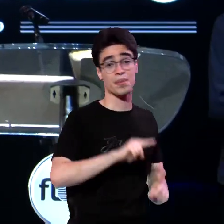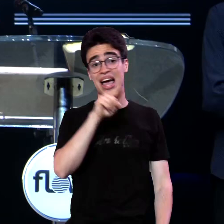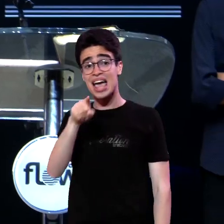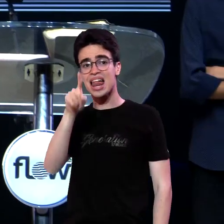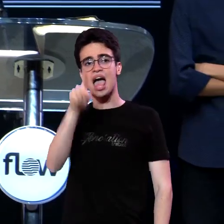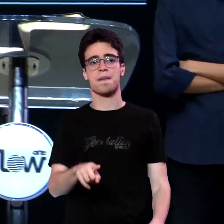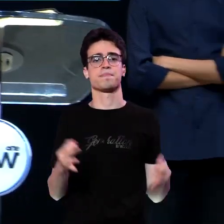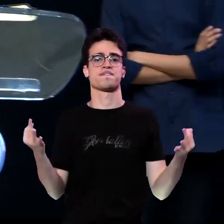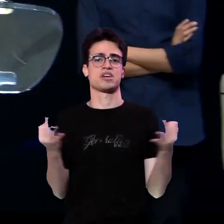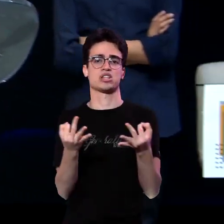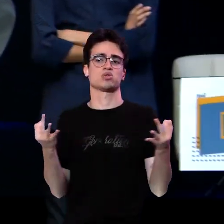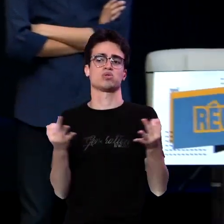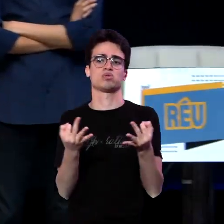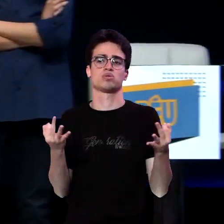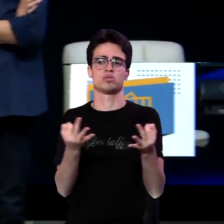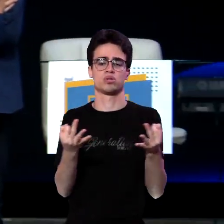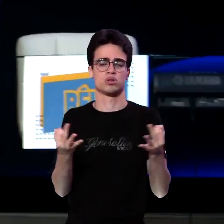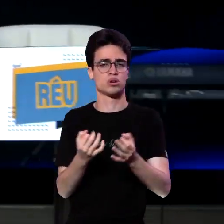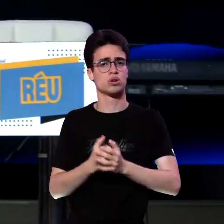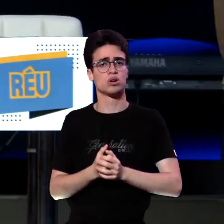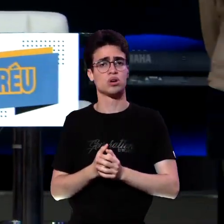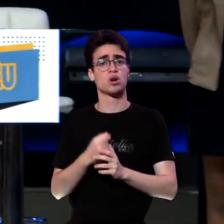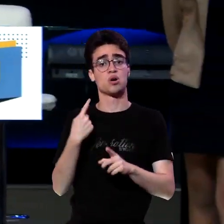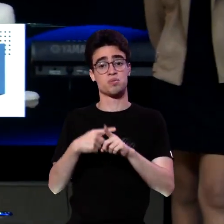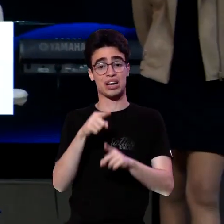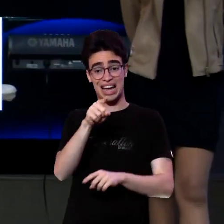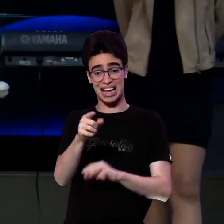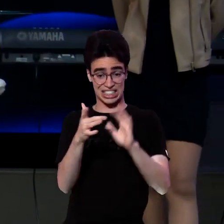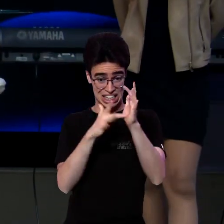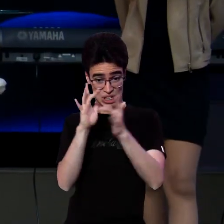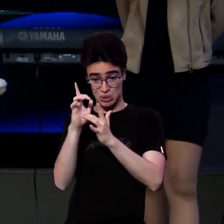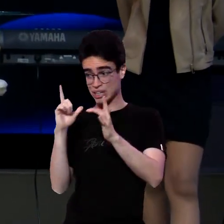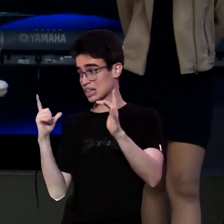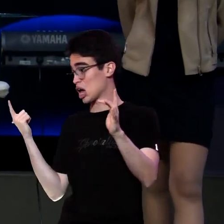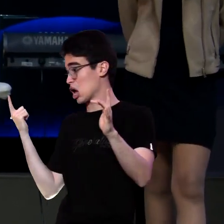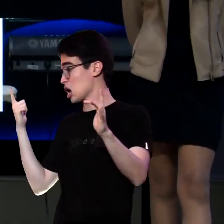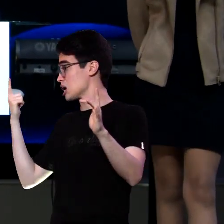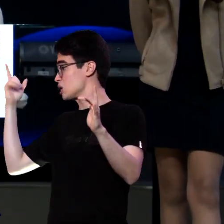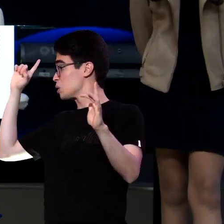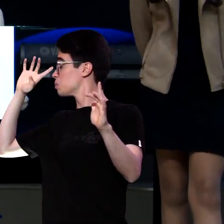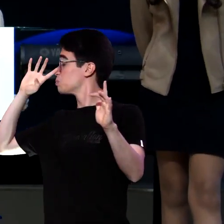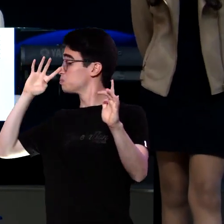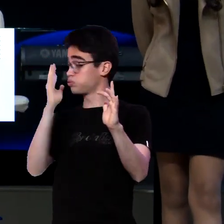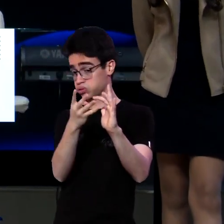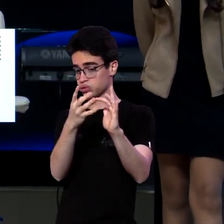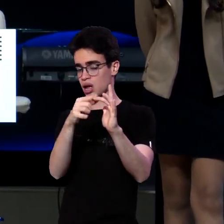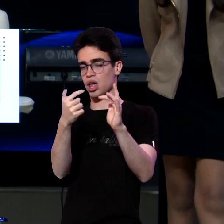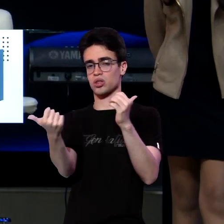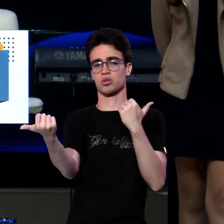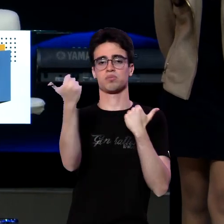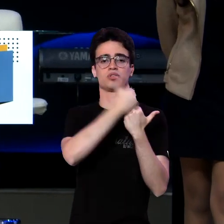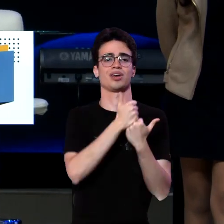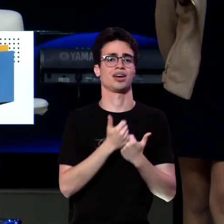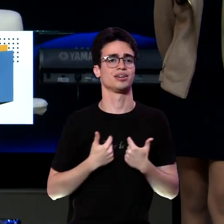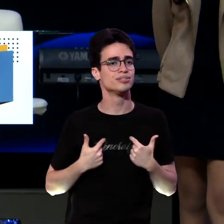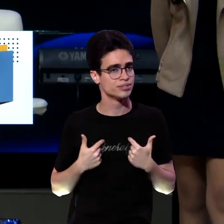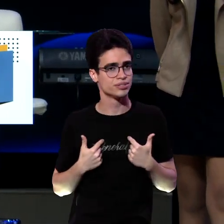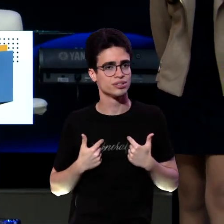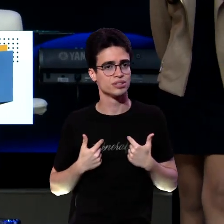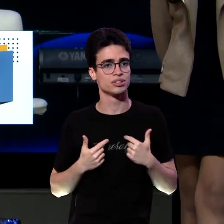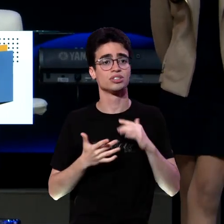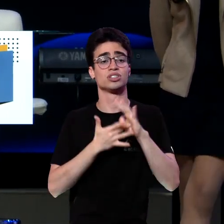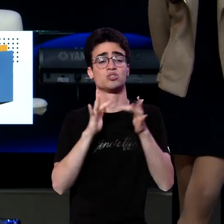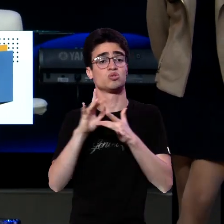Porque ele foi réu no nosso lugar. Ele sofreu a condenação que